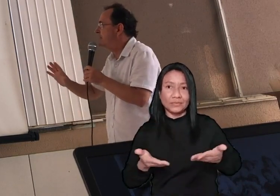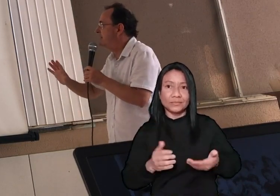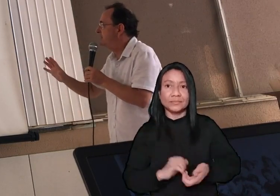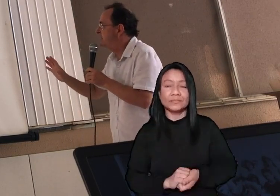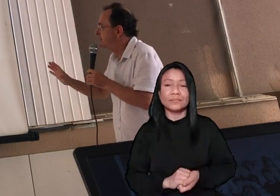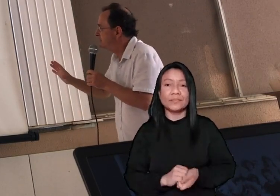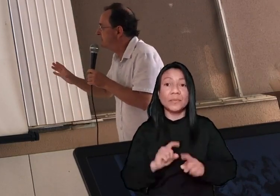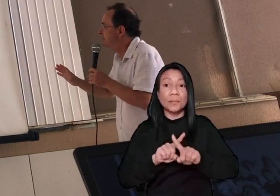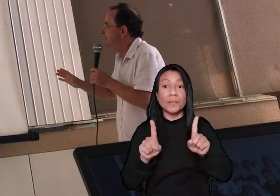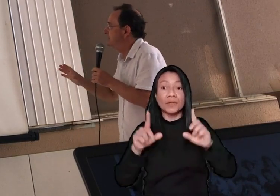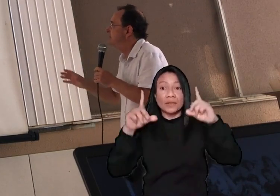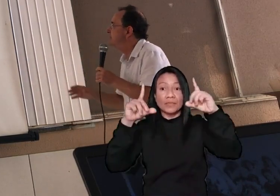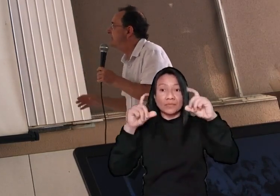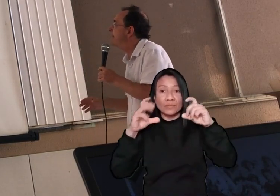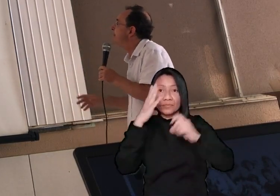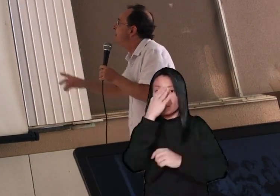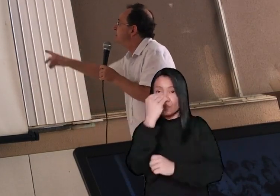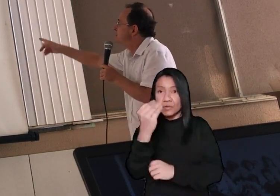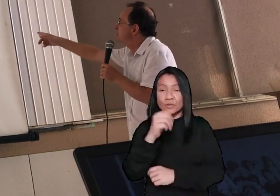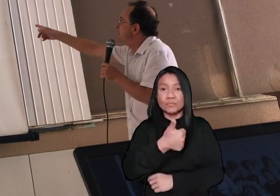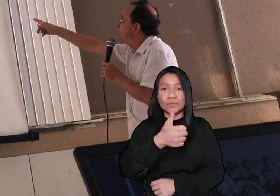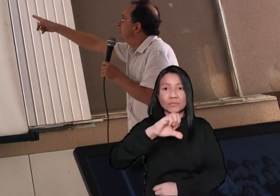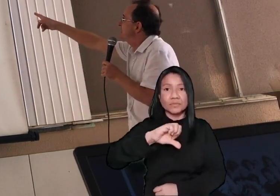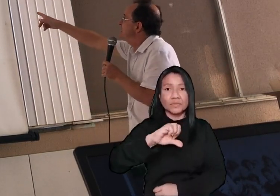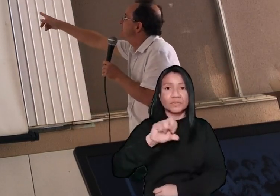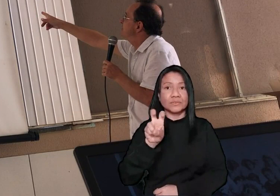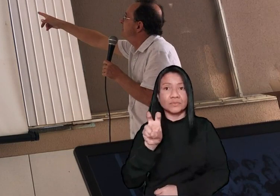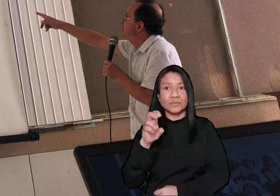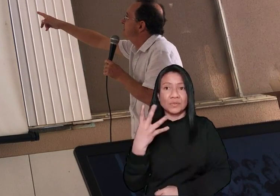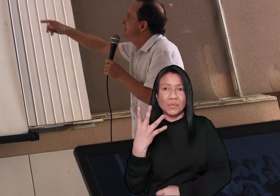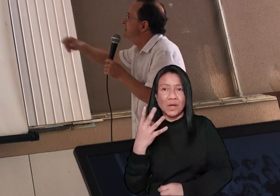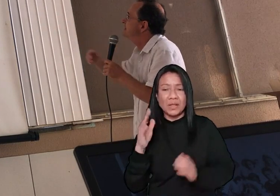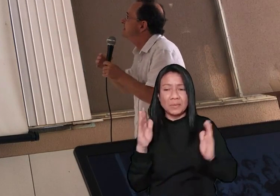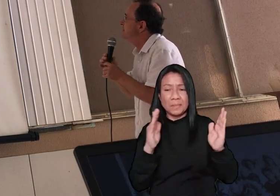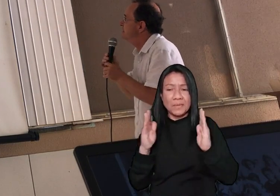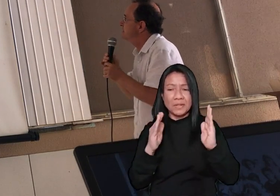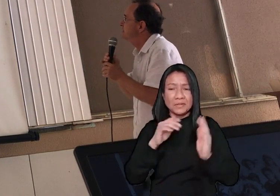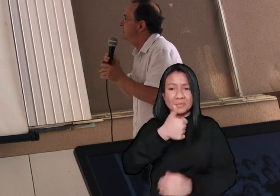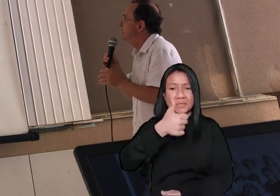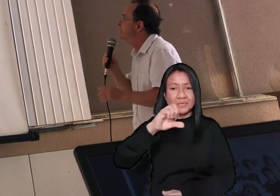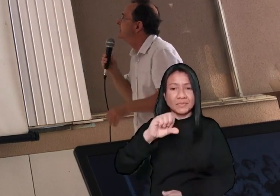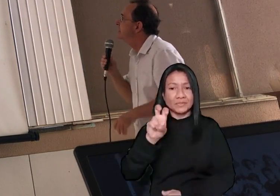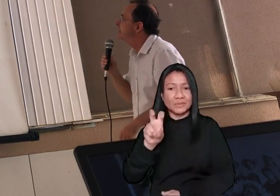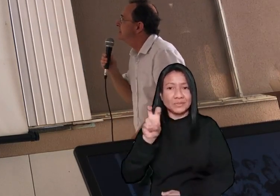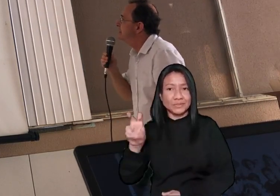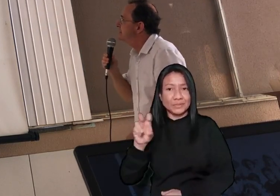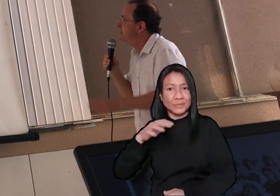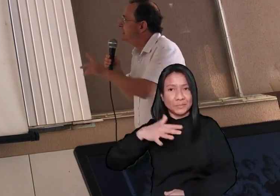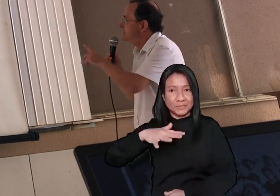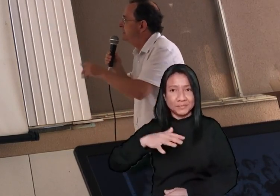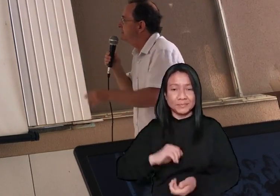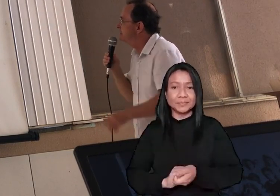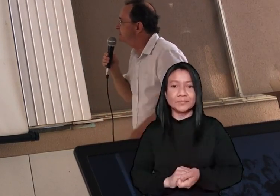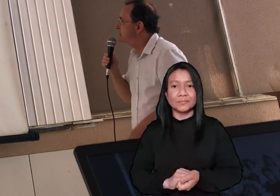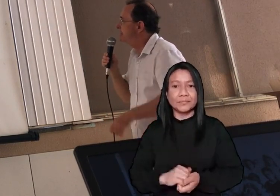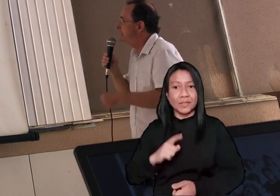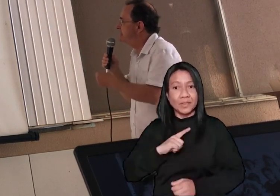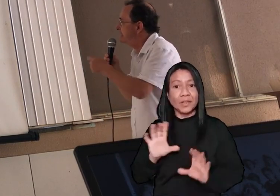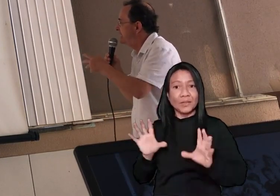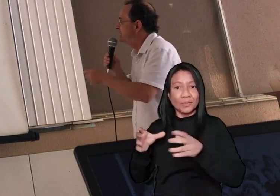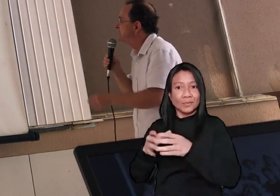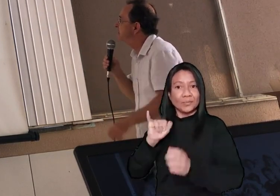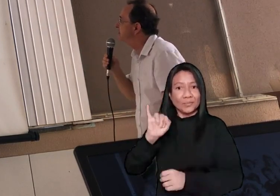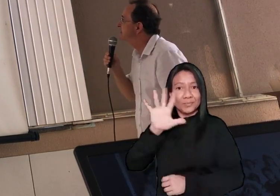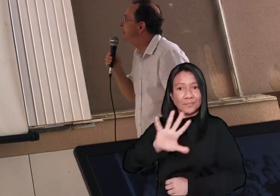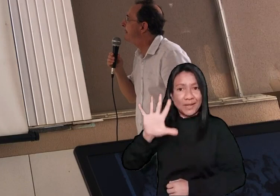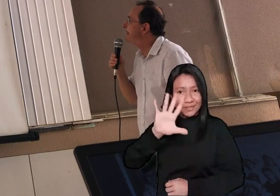1954 ou 55, alguma coisa assim. Tá? Os coroinhas ali em volta, né? Vejam, o Frei e o casal, os proprietários